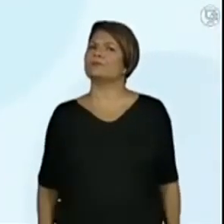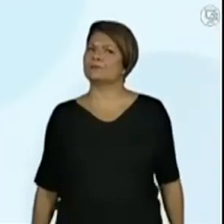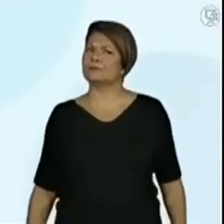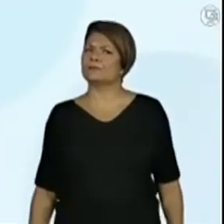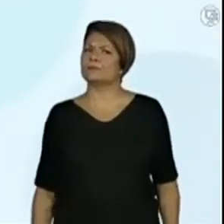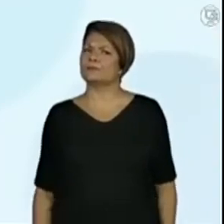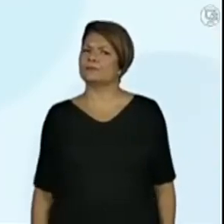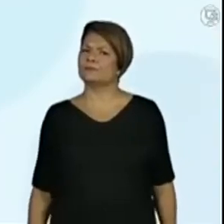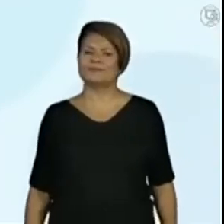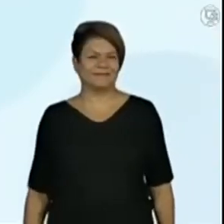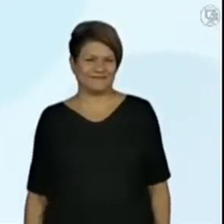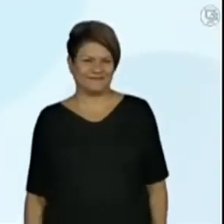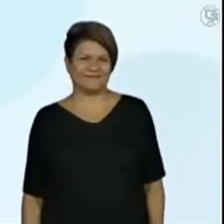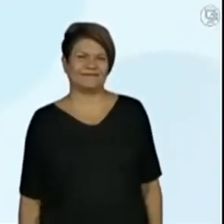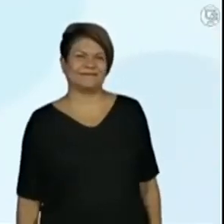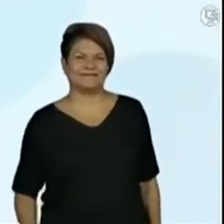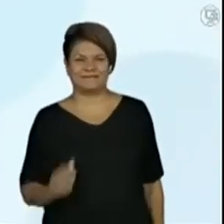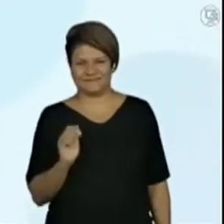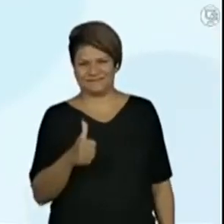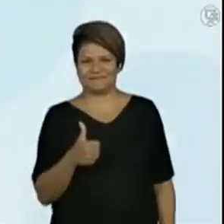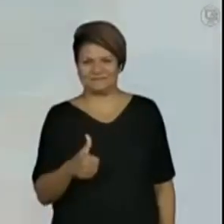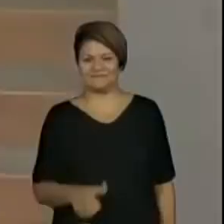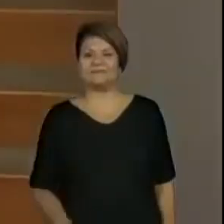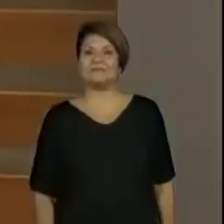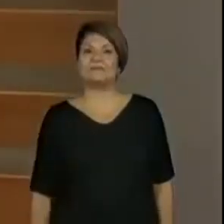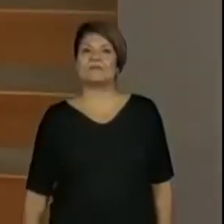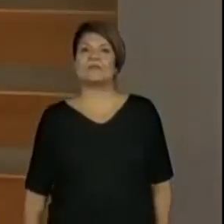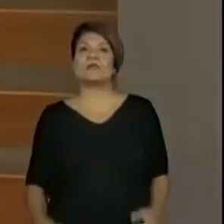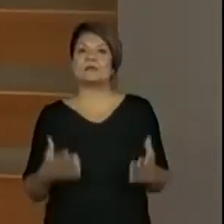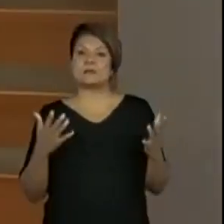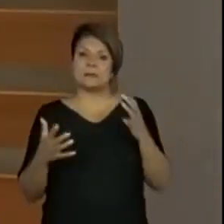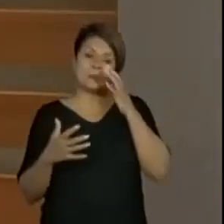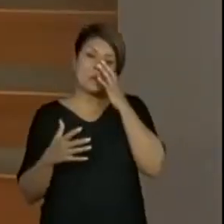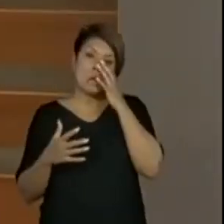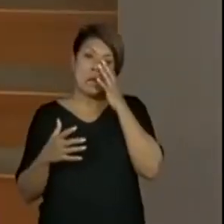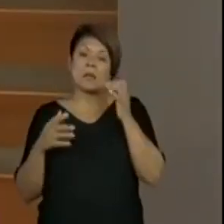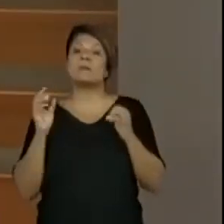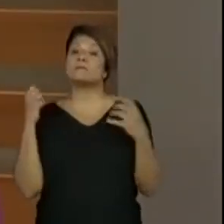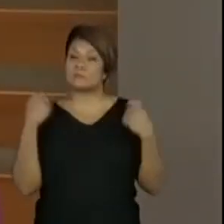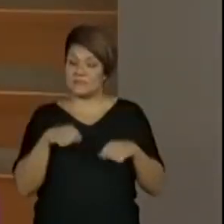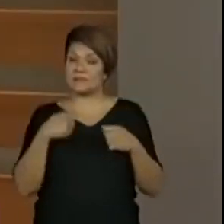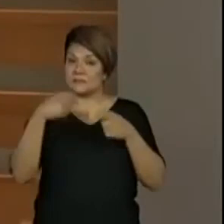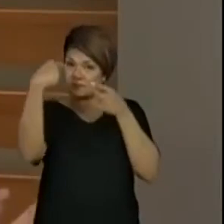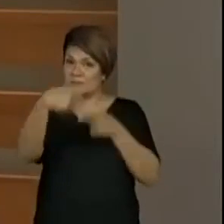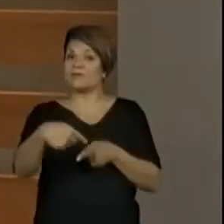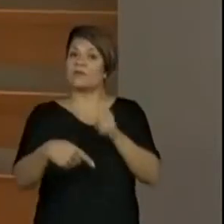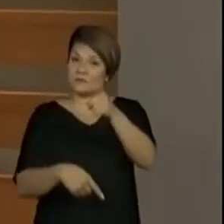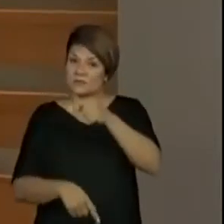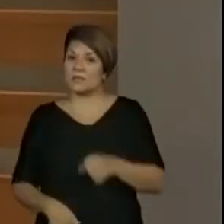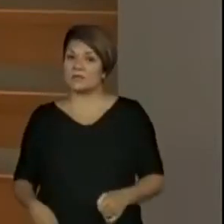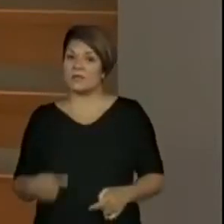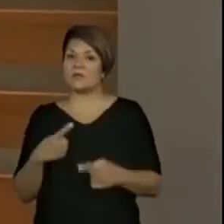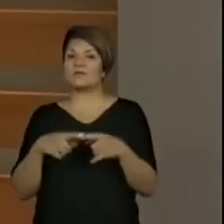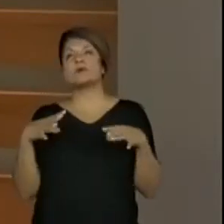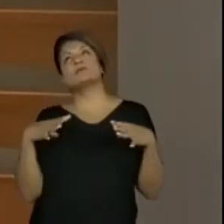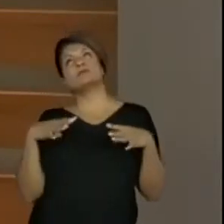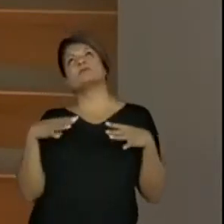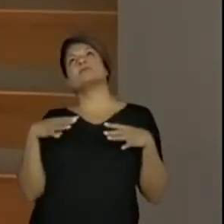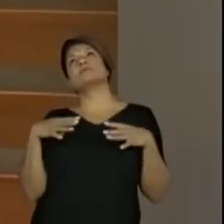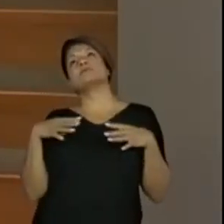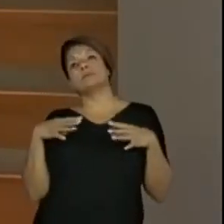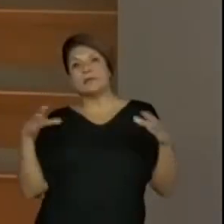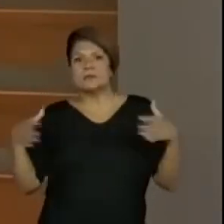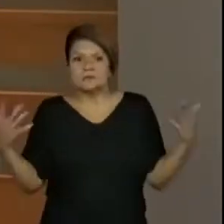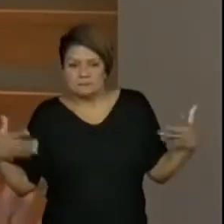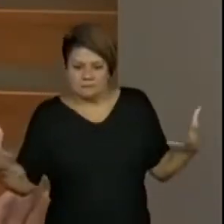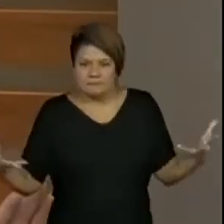bom? Tô bem, turminha? Lembrando, a gente precisa desafiar vocês, que tem que tirar vocês aí dessa zona de